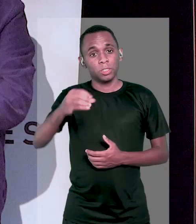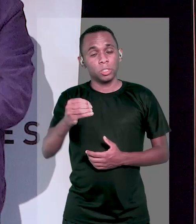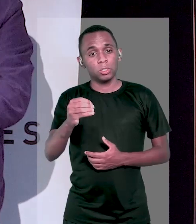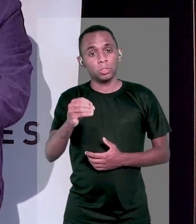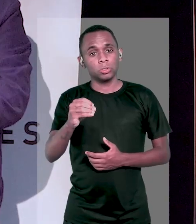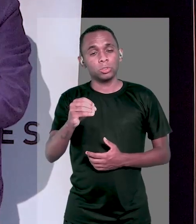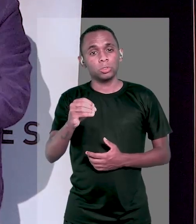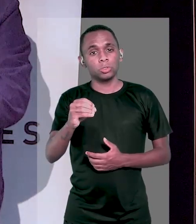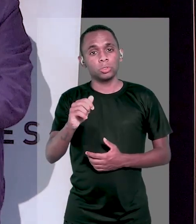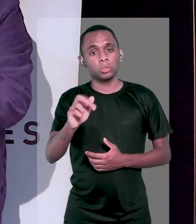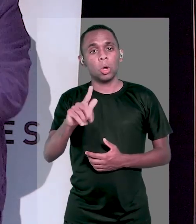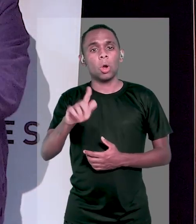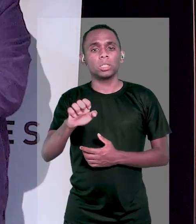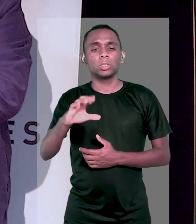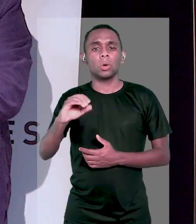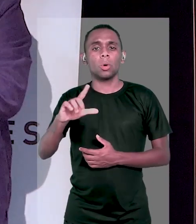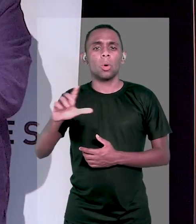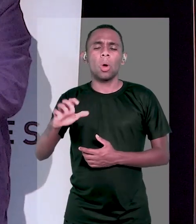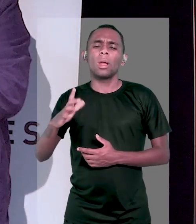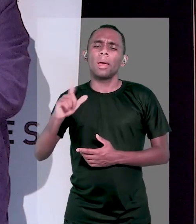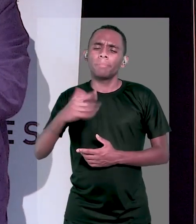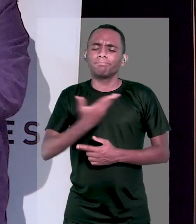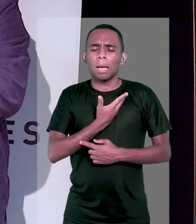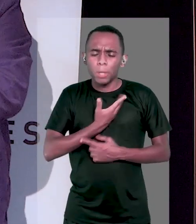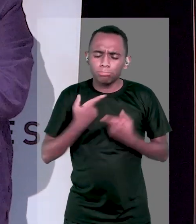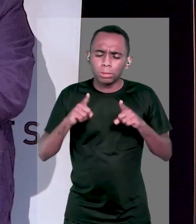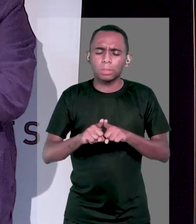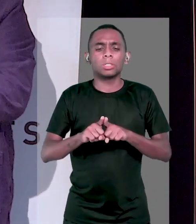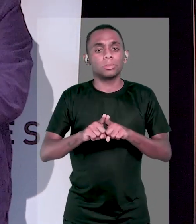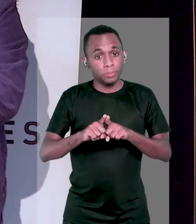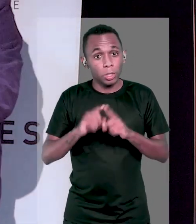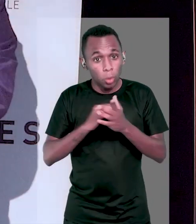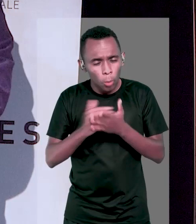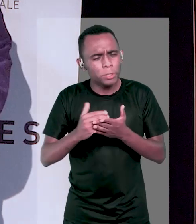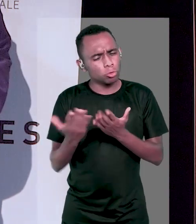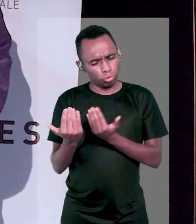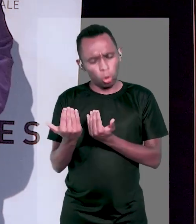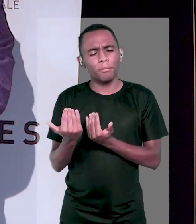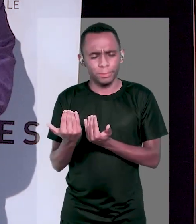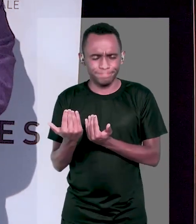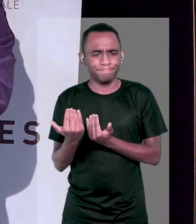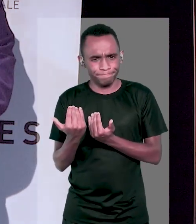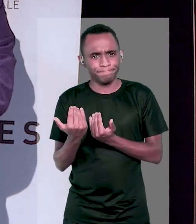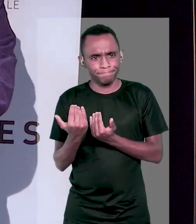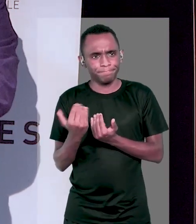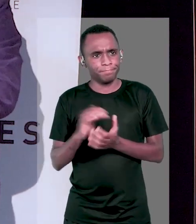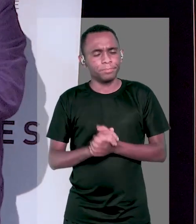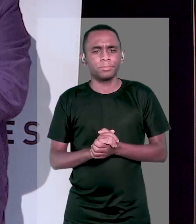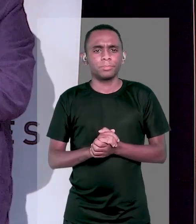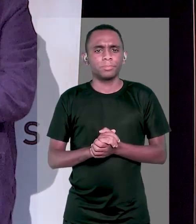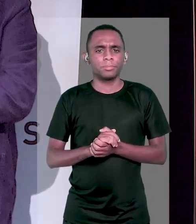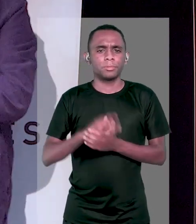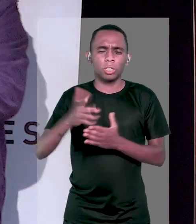do pai dele. E a Verinha... Não era cedo, eu sei, tá? Bom, queria agradecer... lembrando o Alain Turrini e